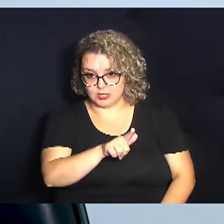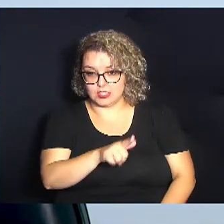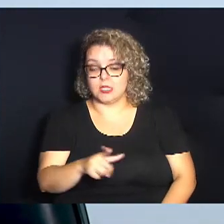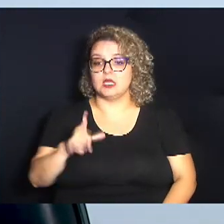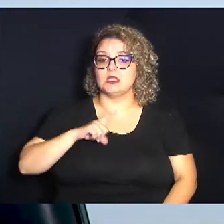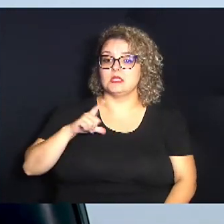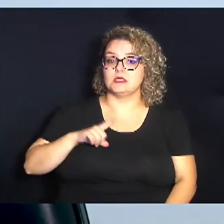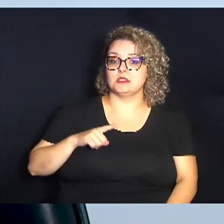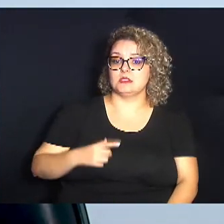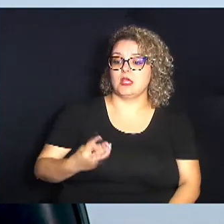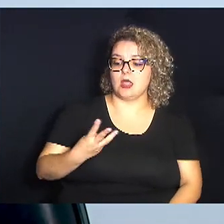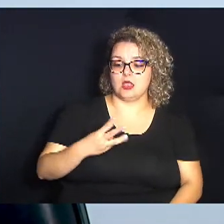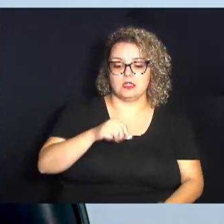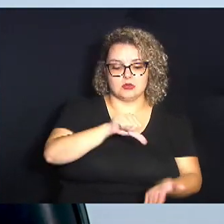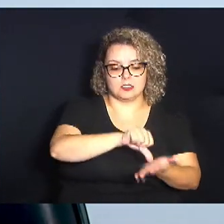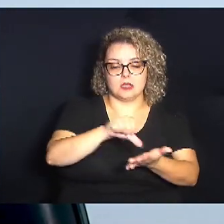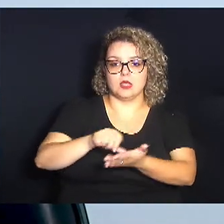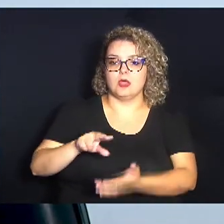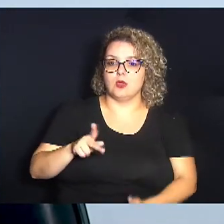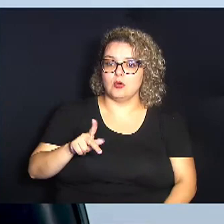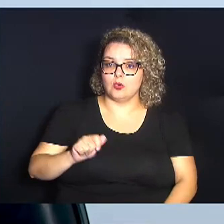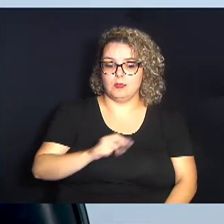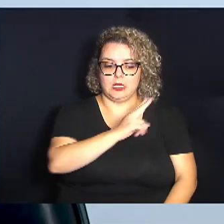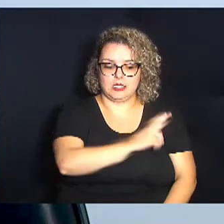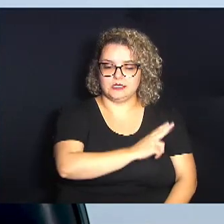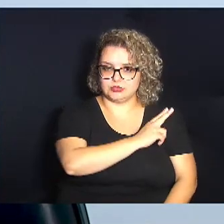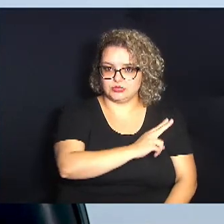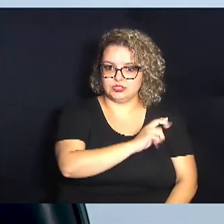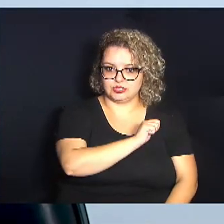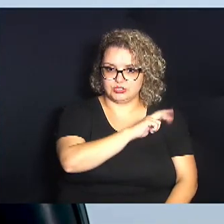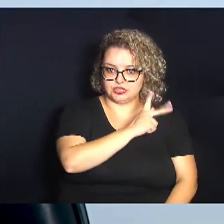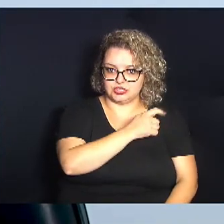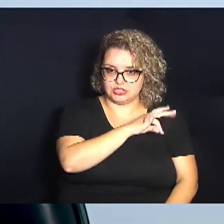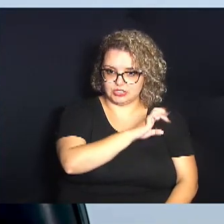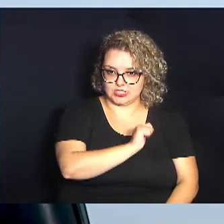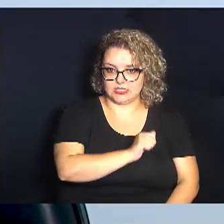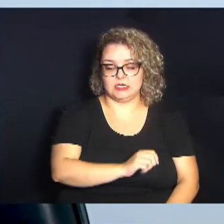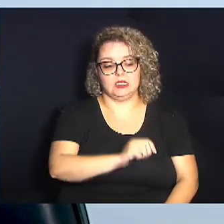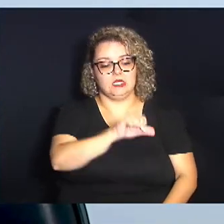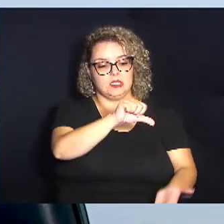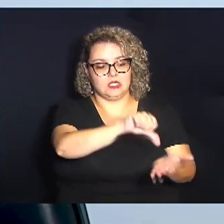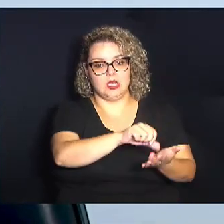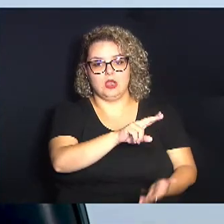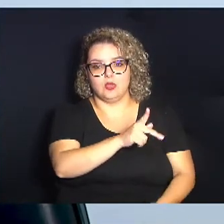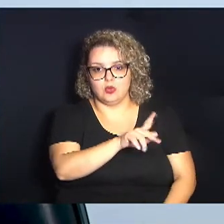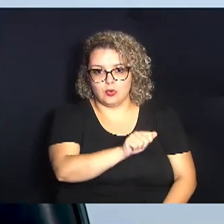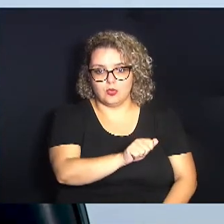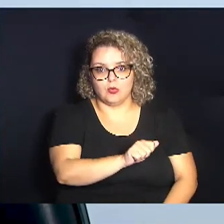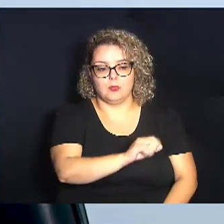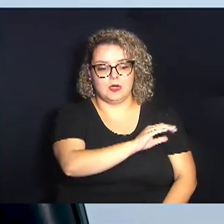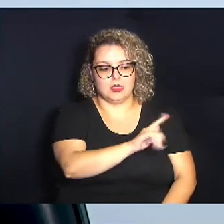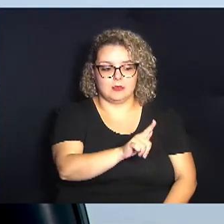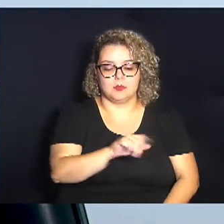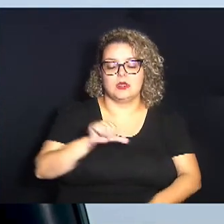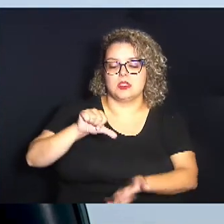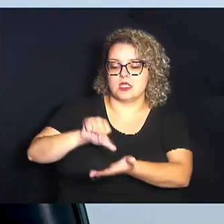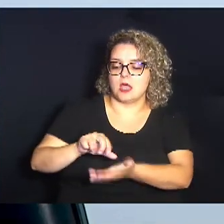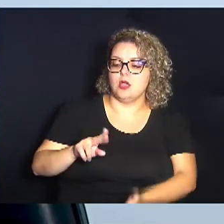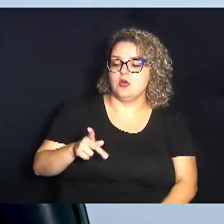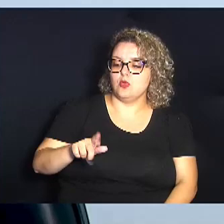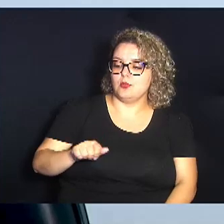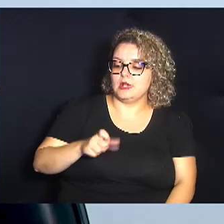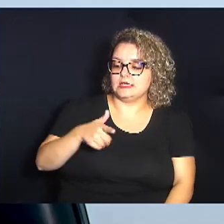as três UPAs, UPA Anchieta, UPA Campo Grande e UPA São José. São as UPAs que